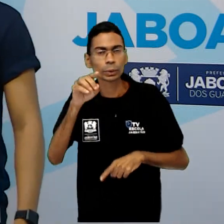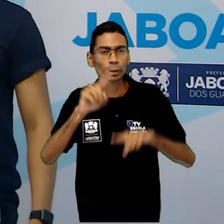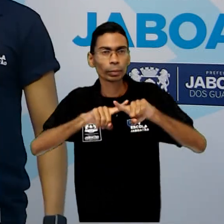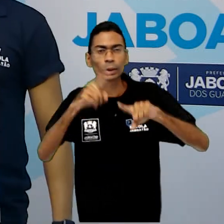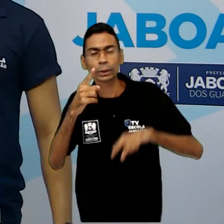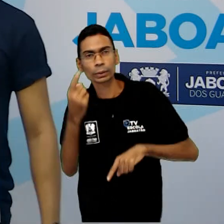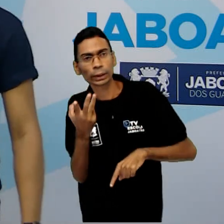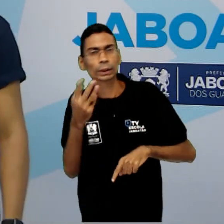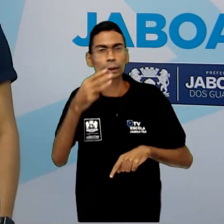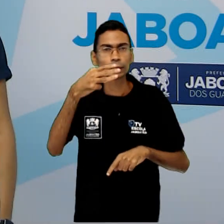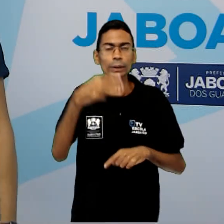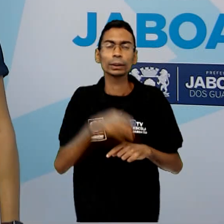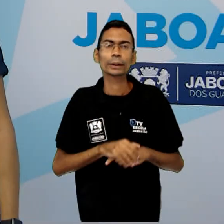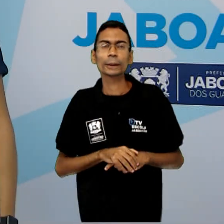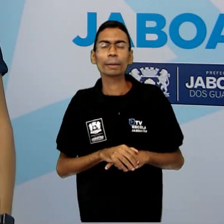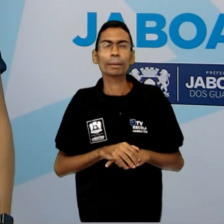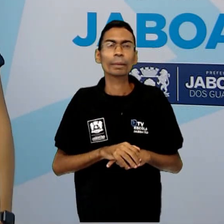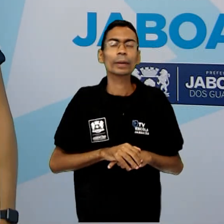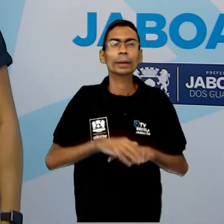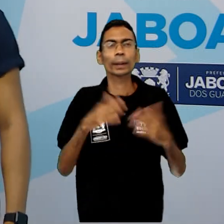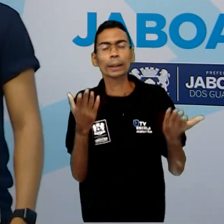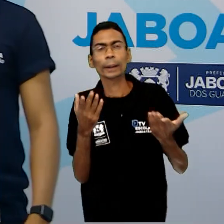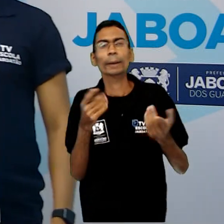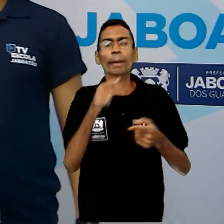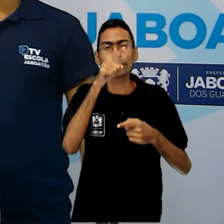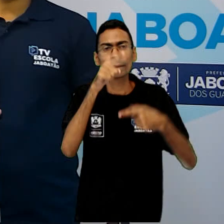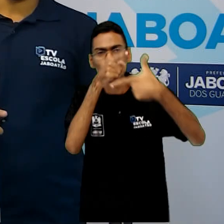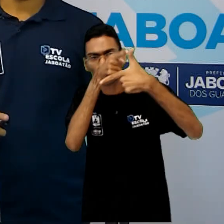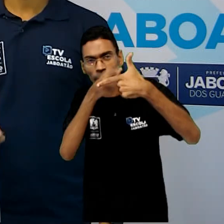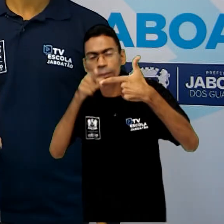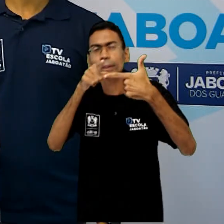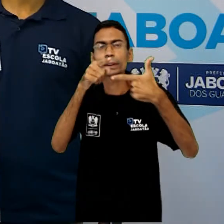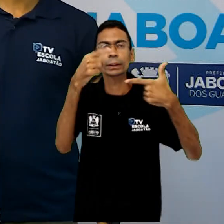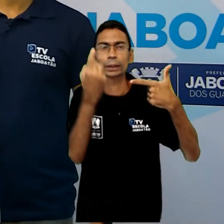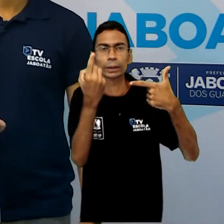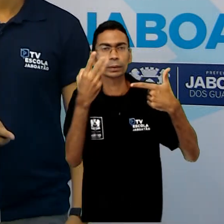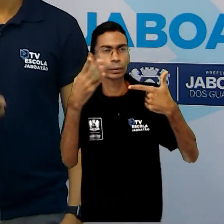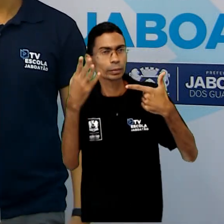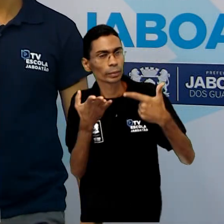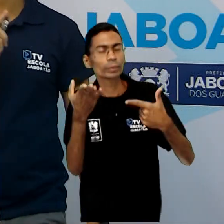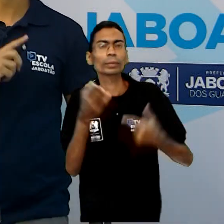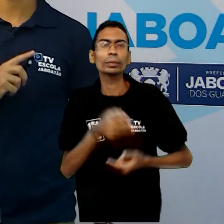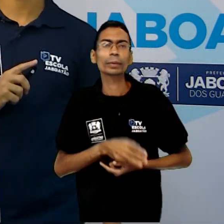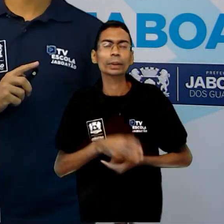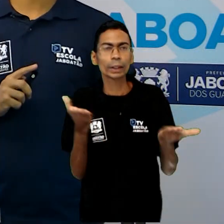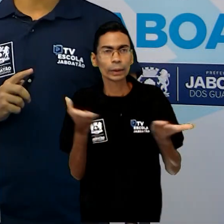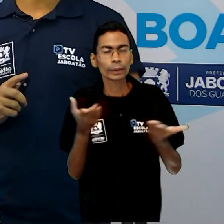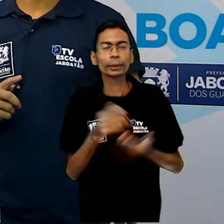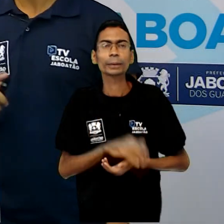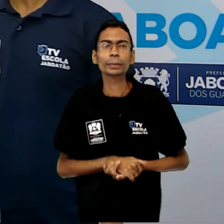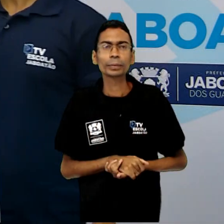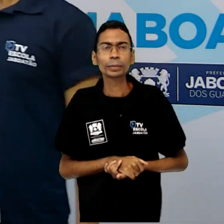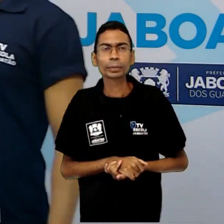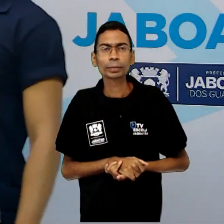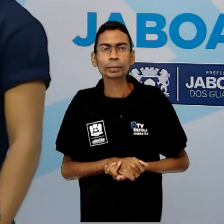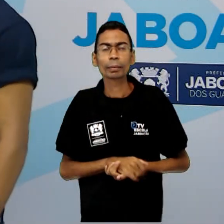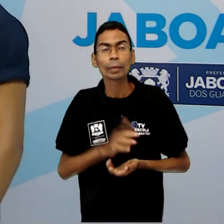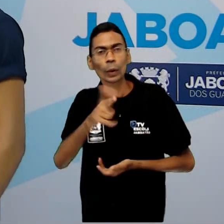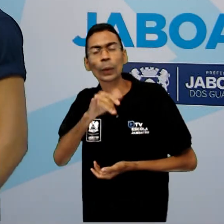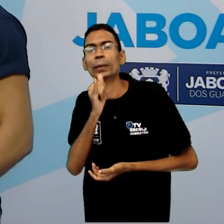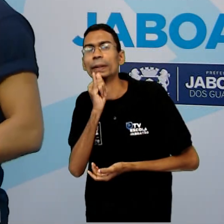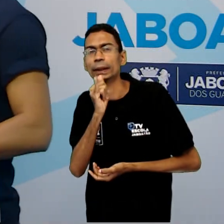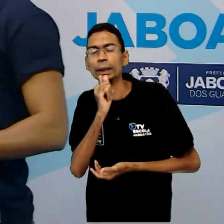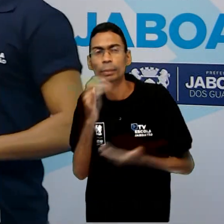inteiro, pois 3 dividido por 3 é igual a 1. Olha só esse exemplo. Sueli